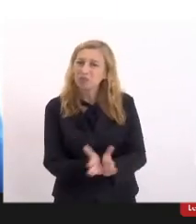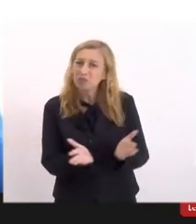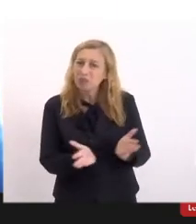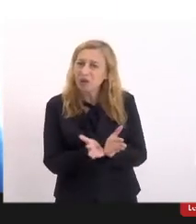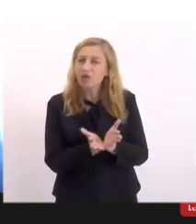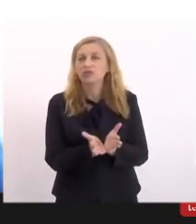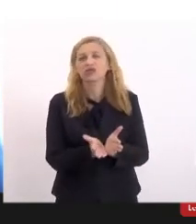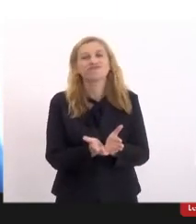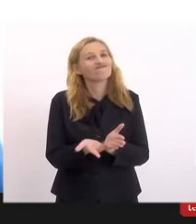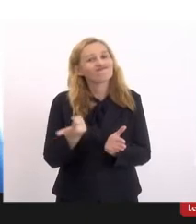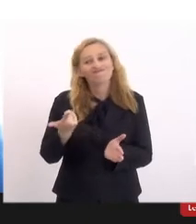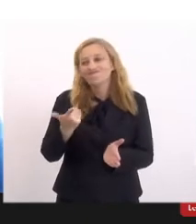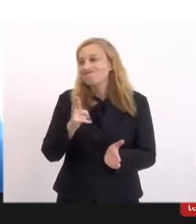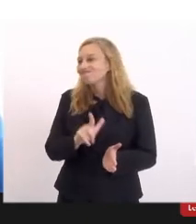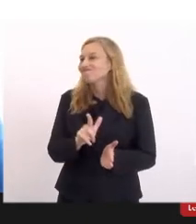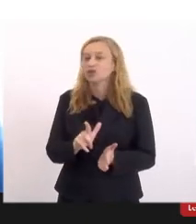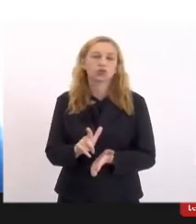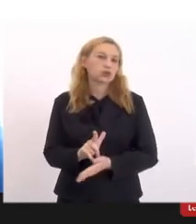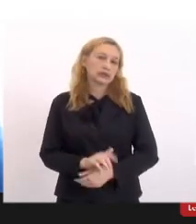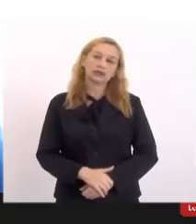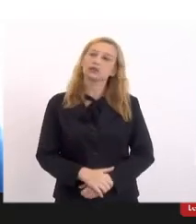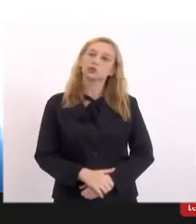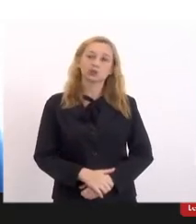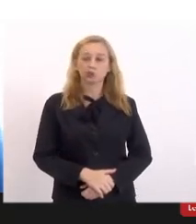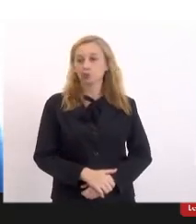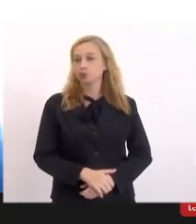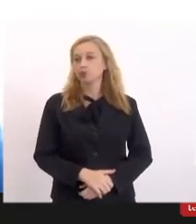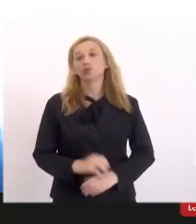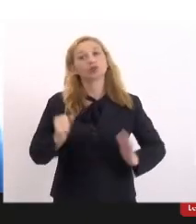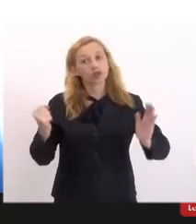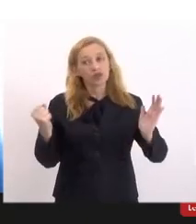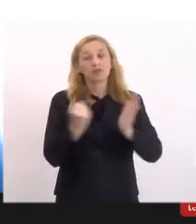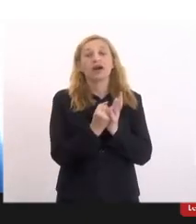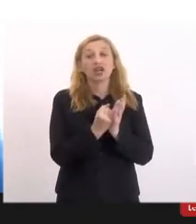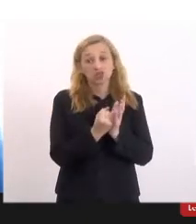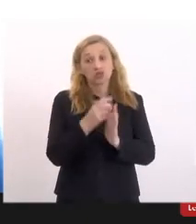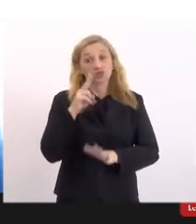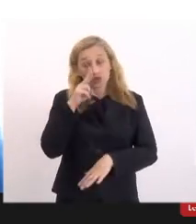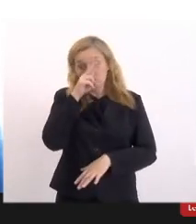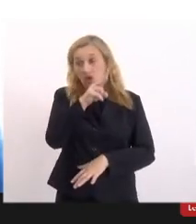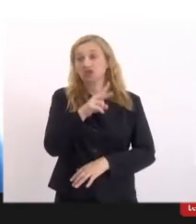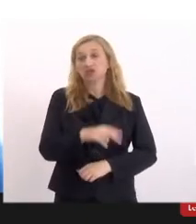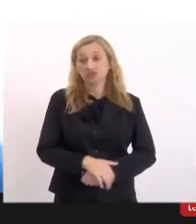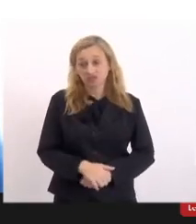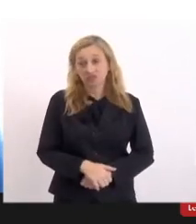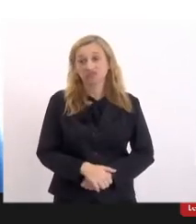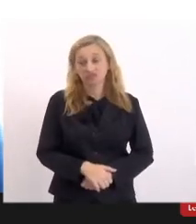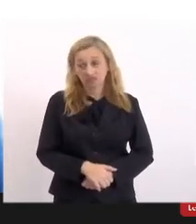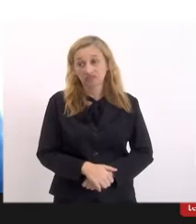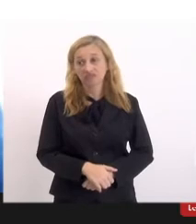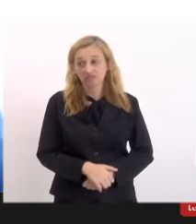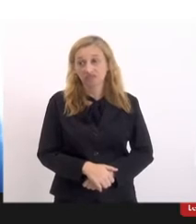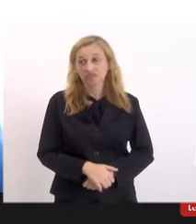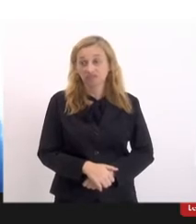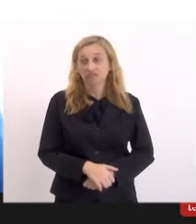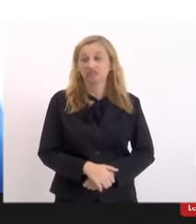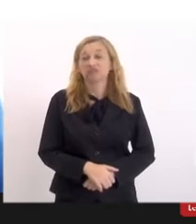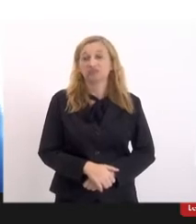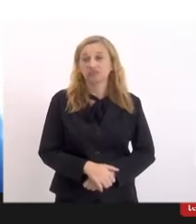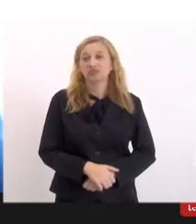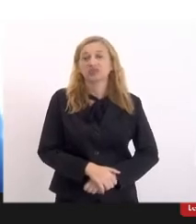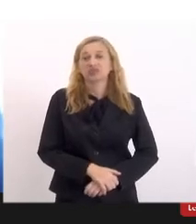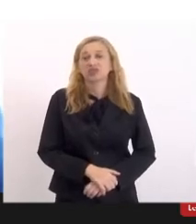socialmente mais empobrecida, o impacto, né, das atividades online foi muito menor, né, do